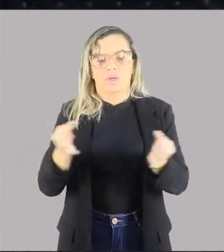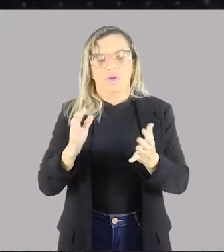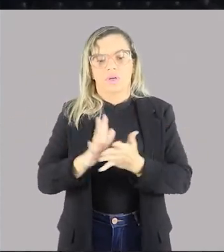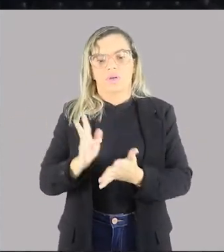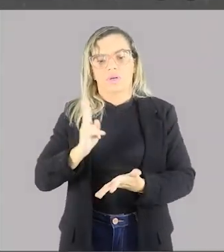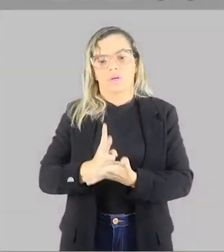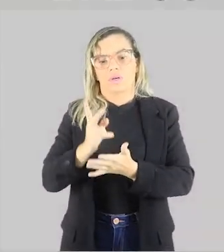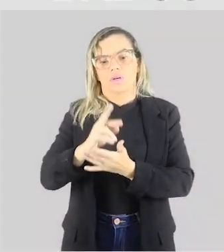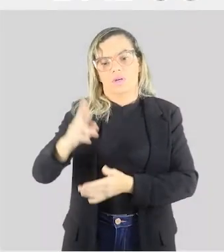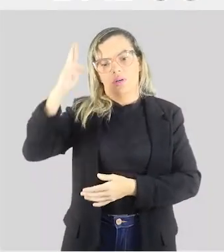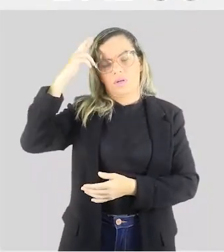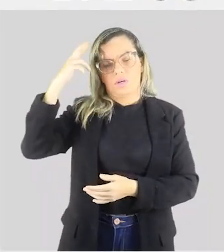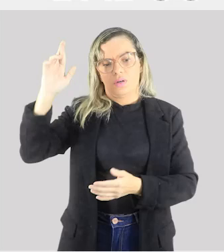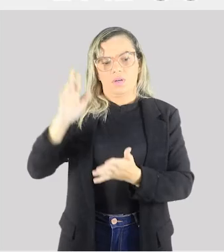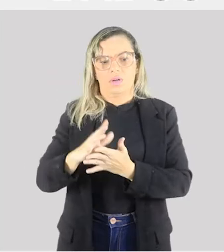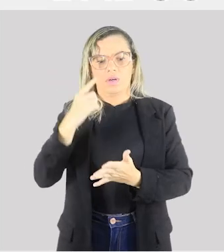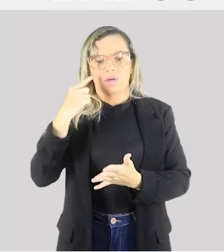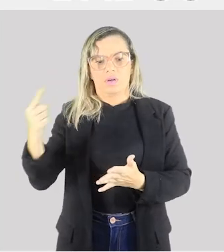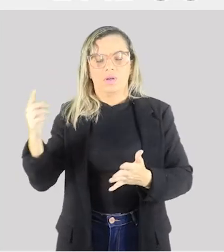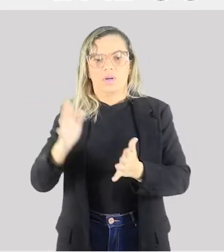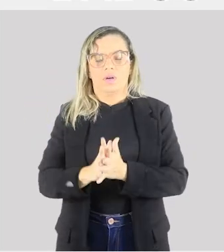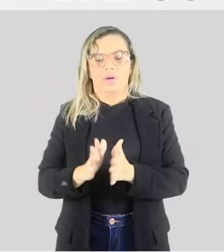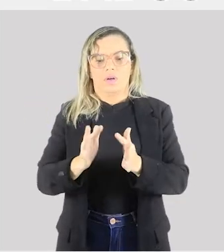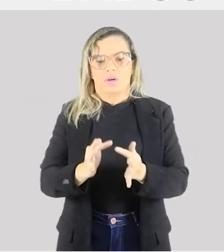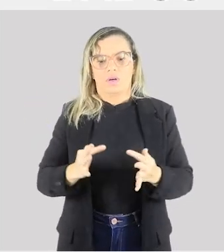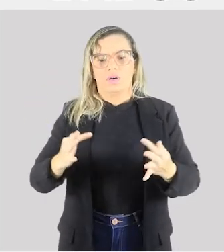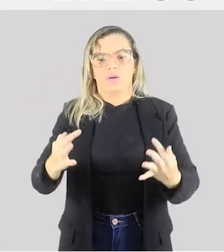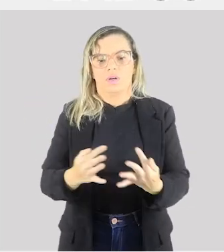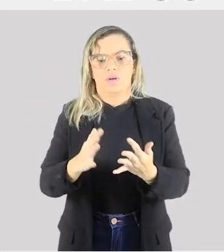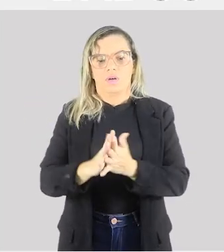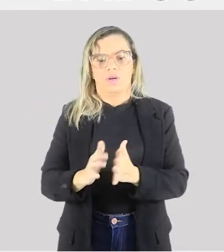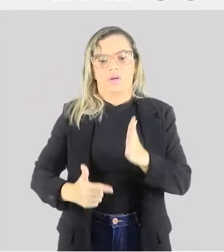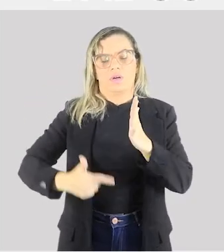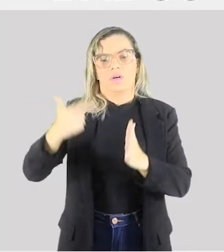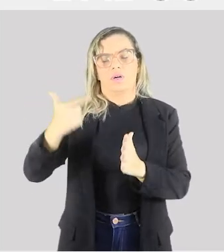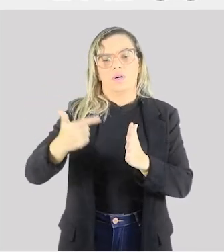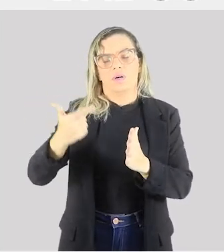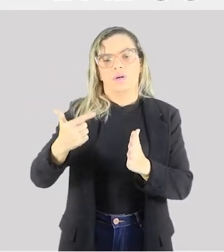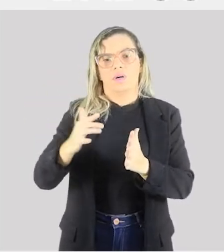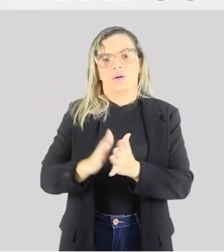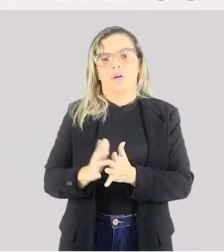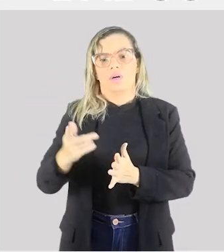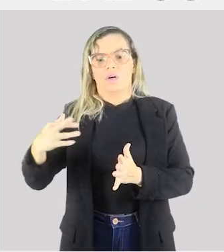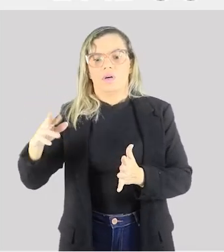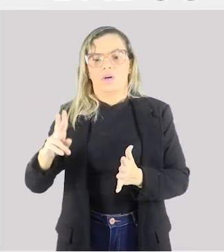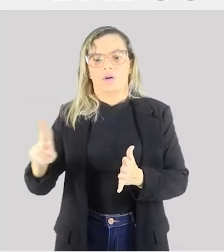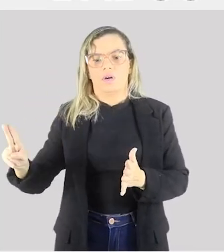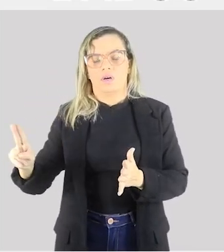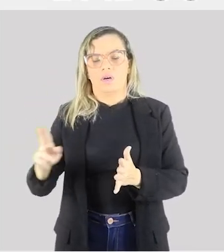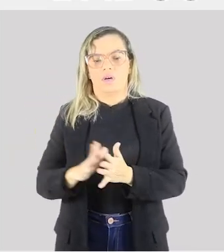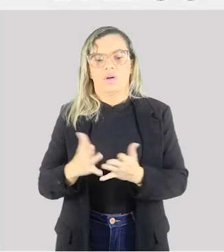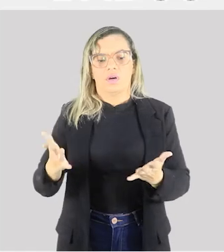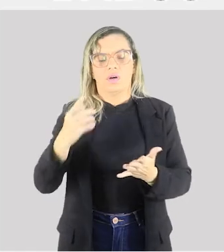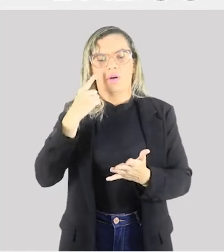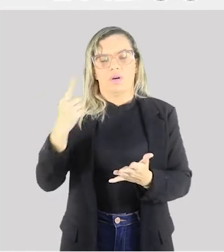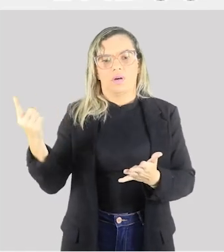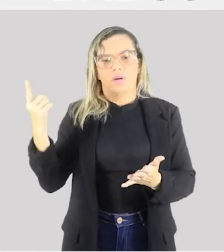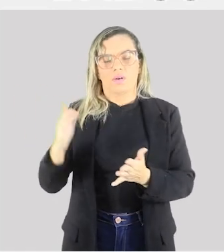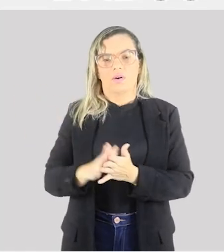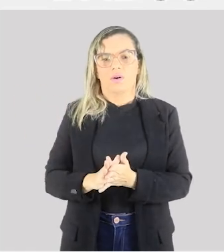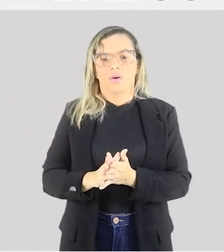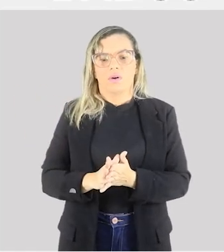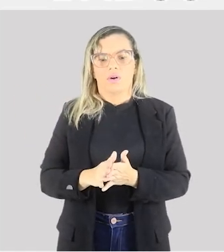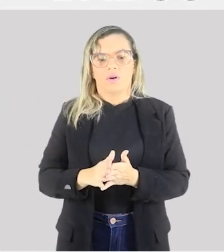Manter sob sua chefia imediata parente até segundo grau. Aqui, pessoal, nós não vamos seguir apenas